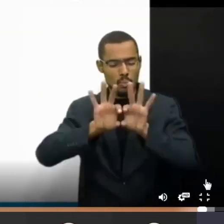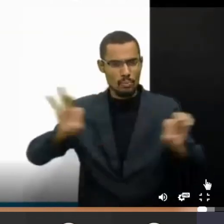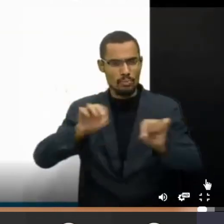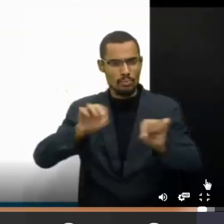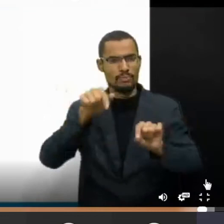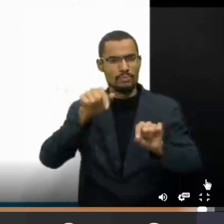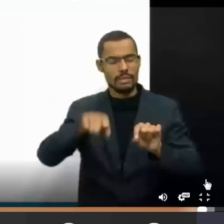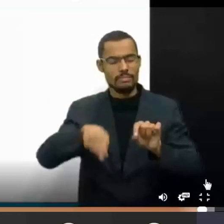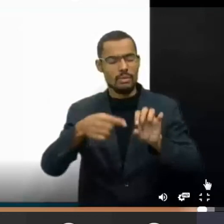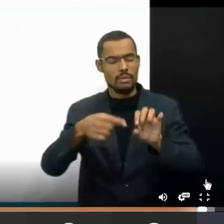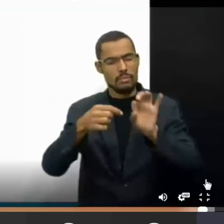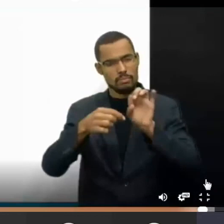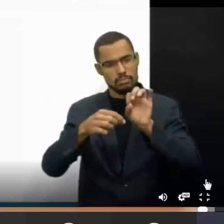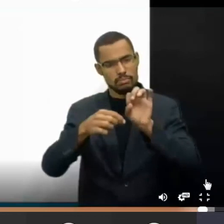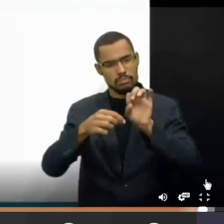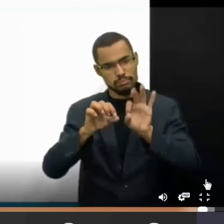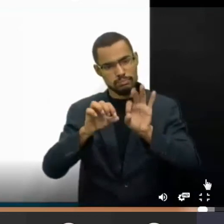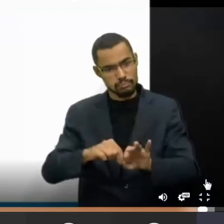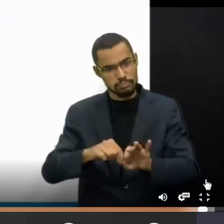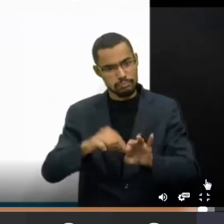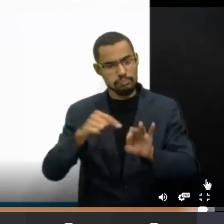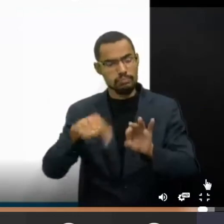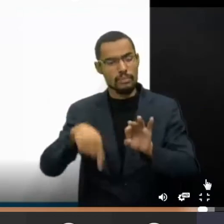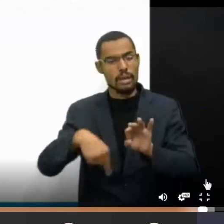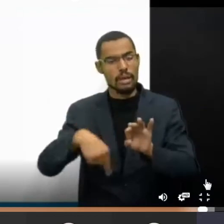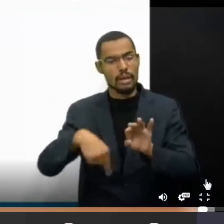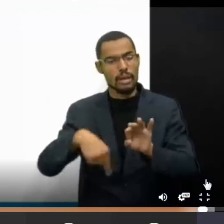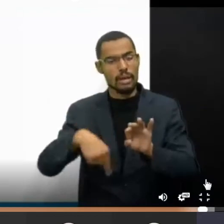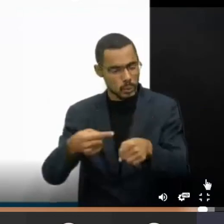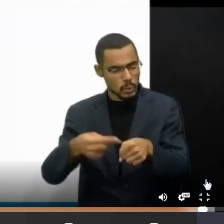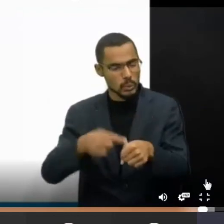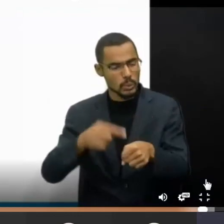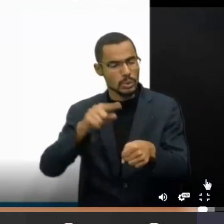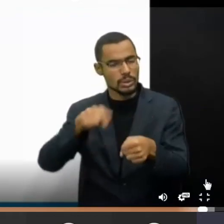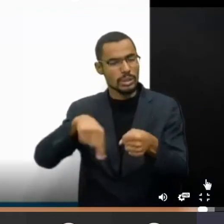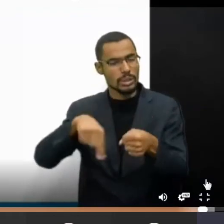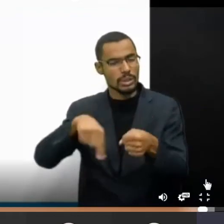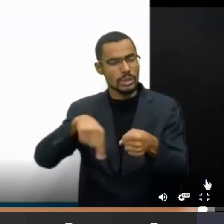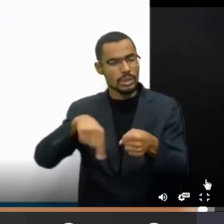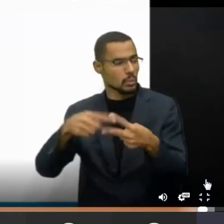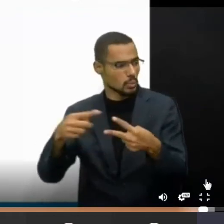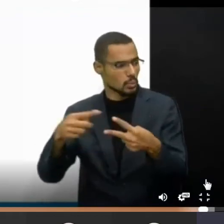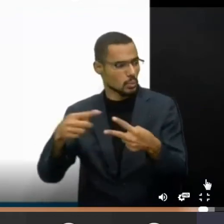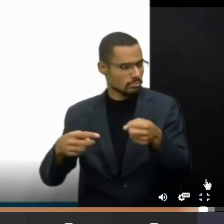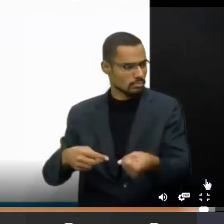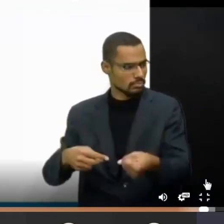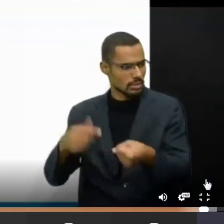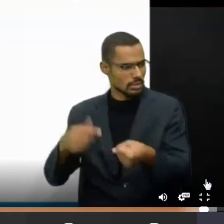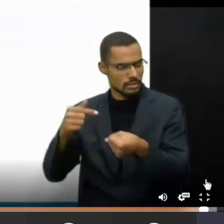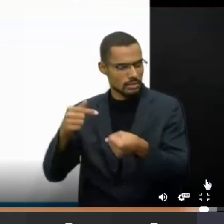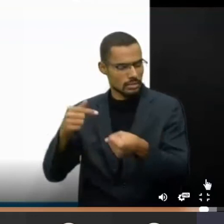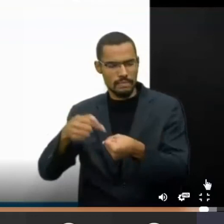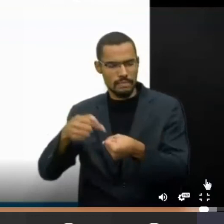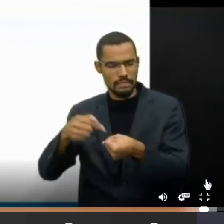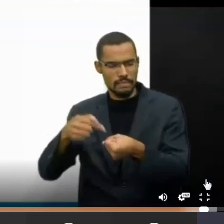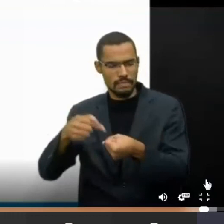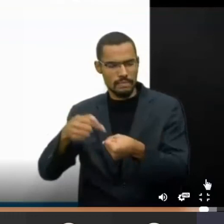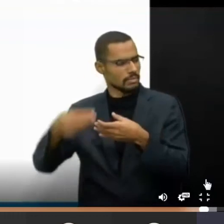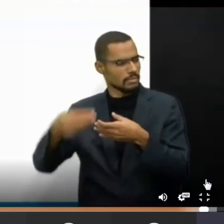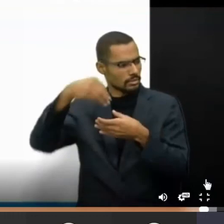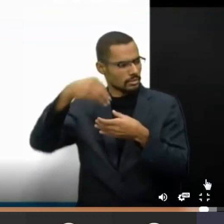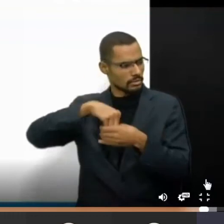e pelo ânus. No ânus, nós temos dois esfínteres novamente. Olha, um esfíncter interno,